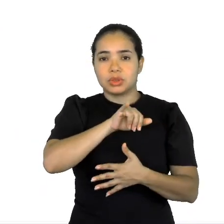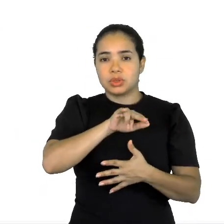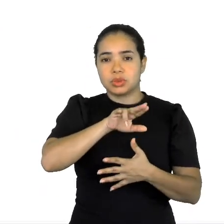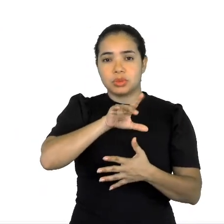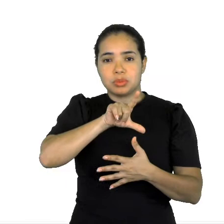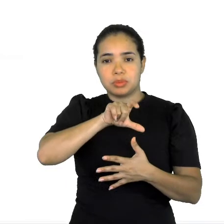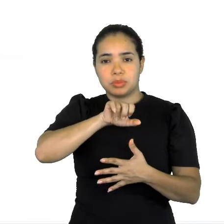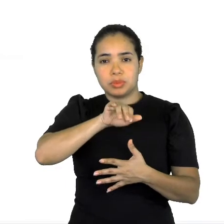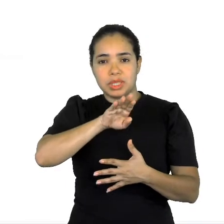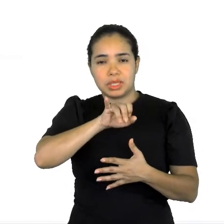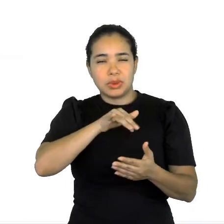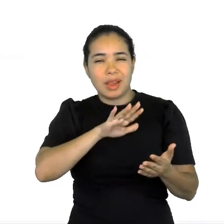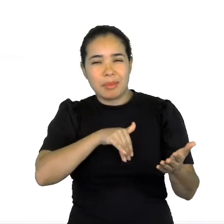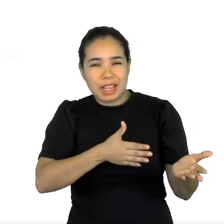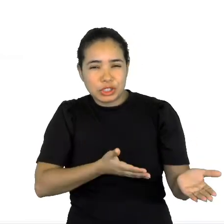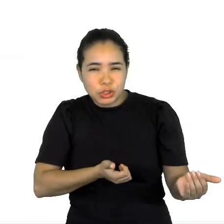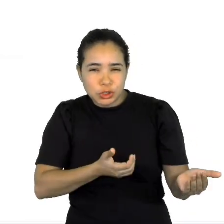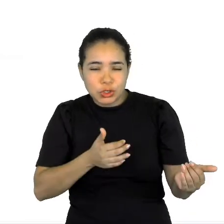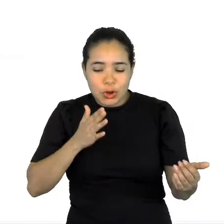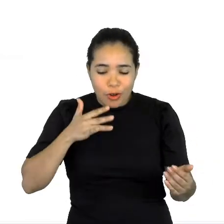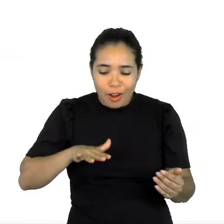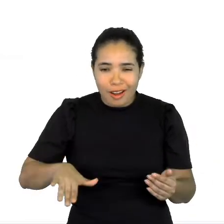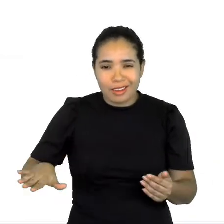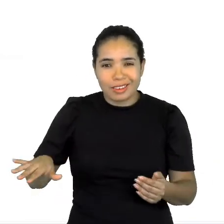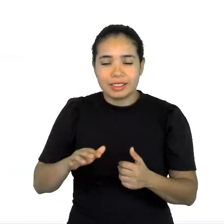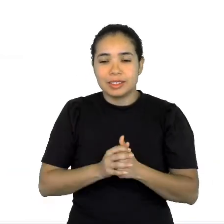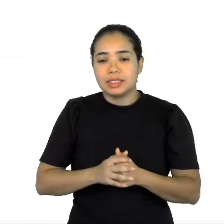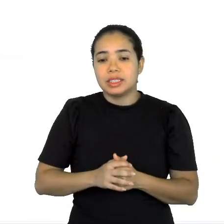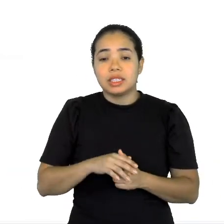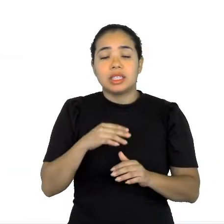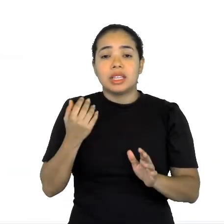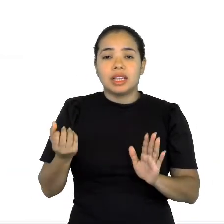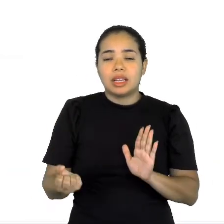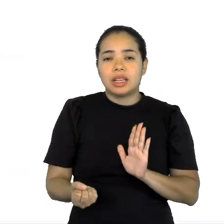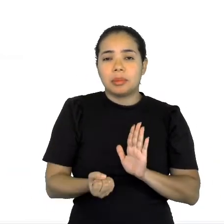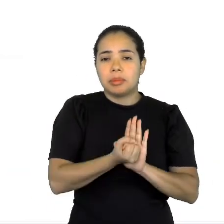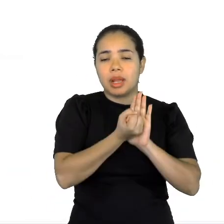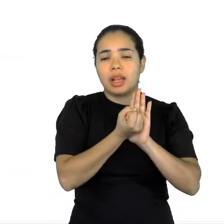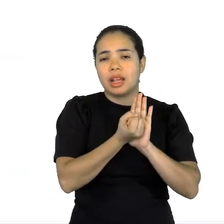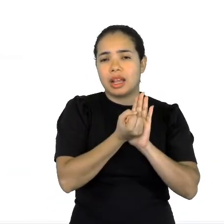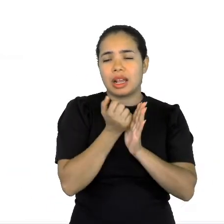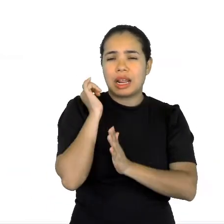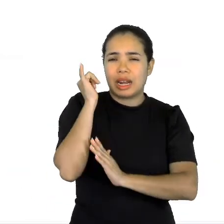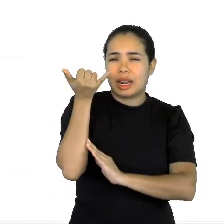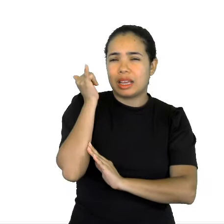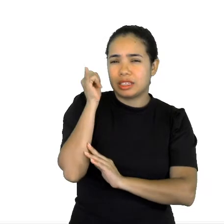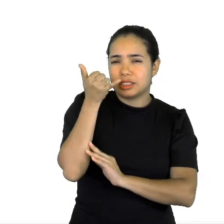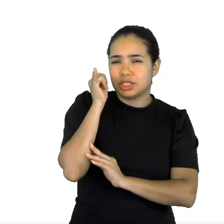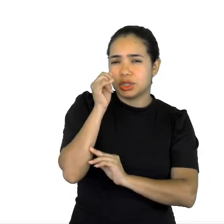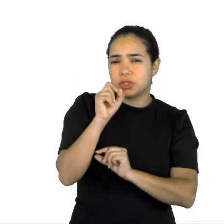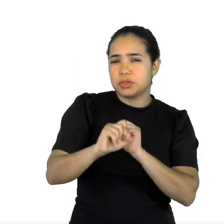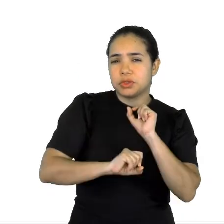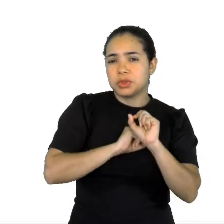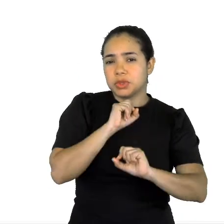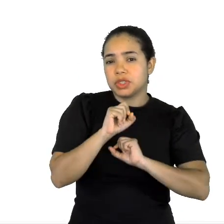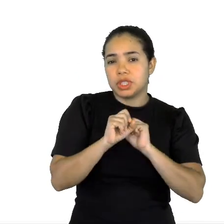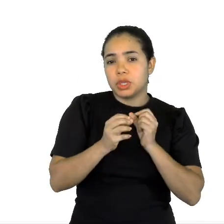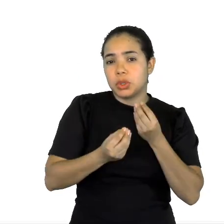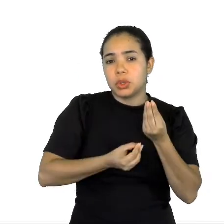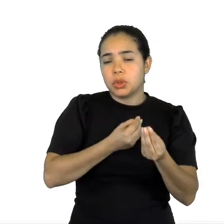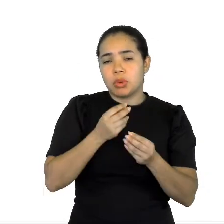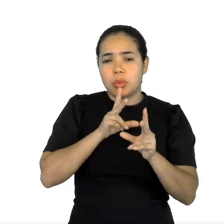o mais novo, tá? Então, a próxima questão. O que marca o início da narrativa desse livro e como os adolescentes resolvem